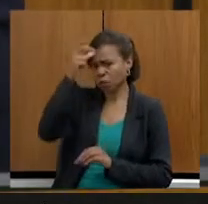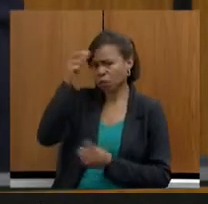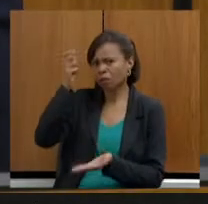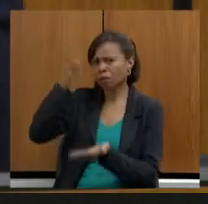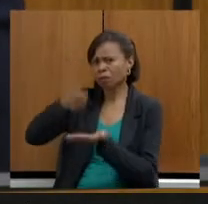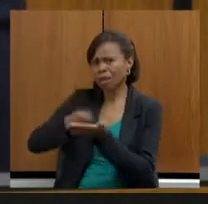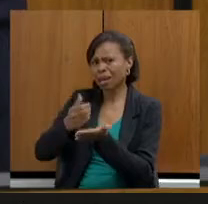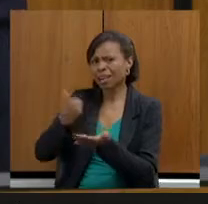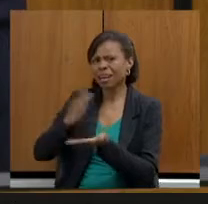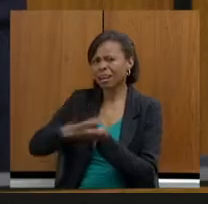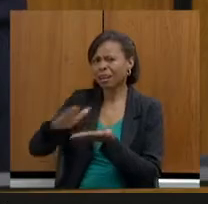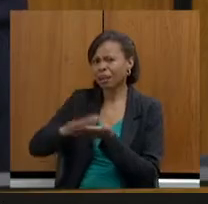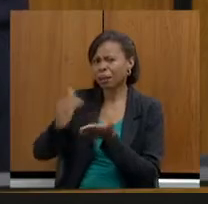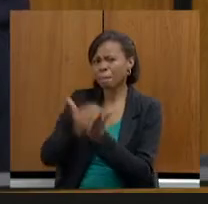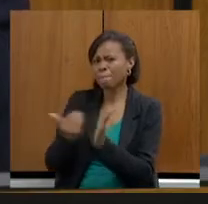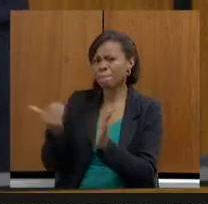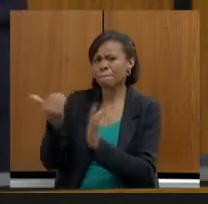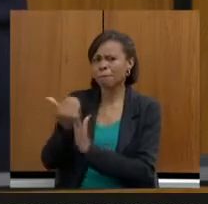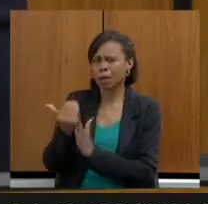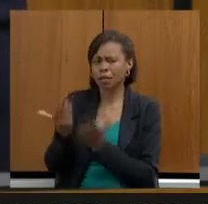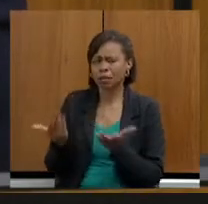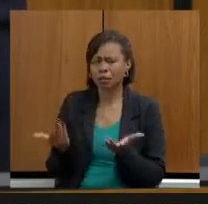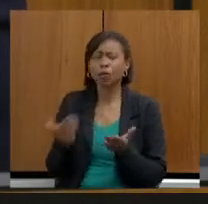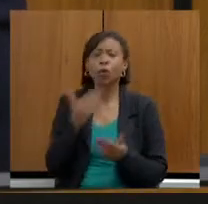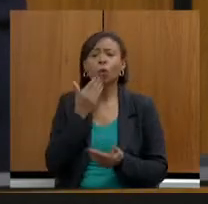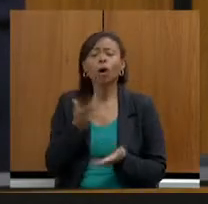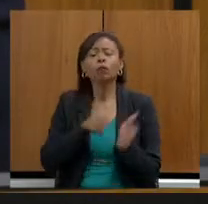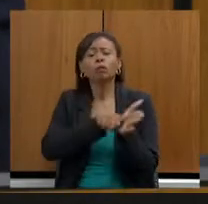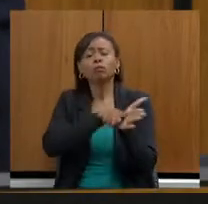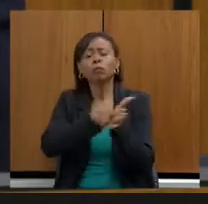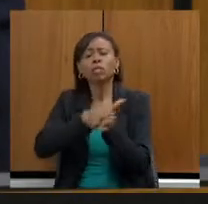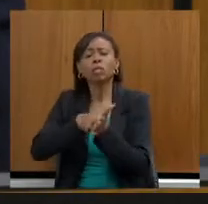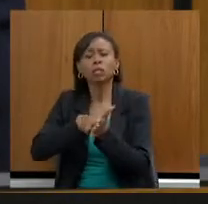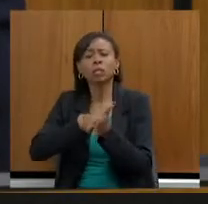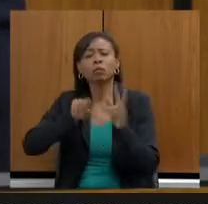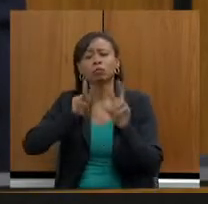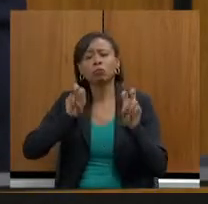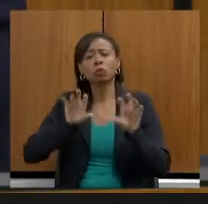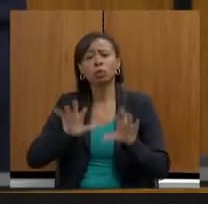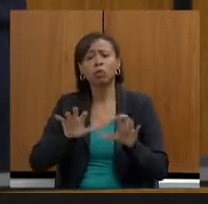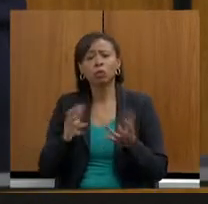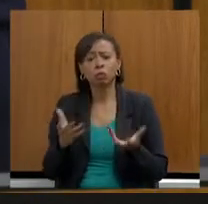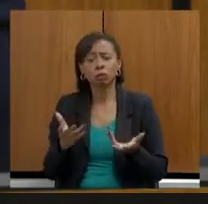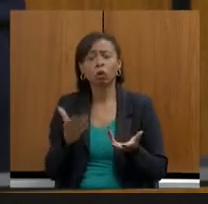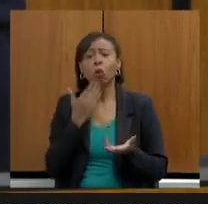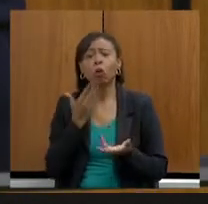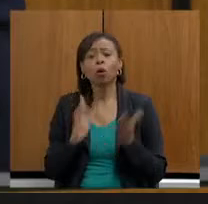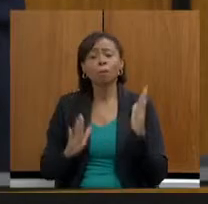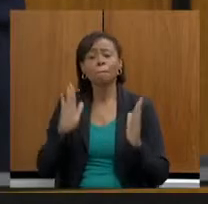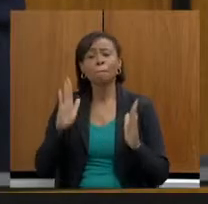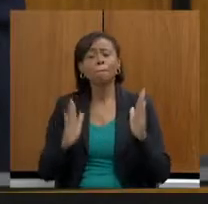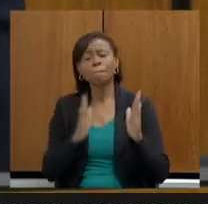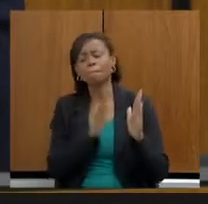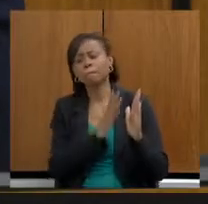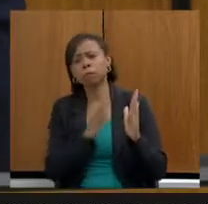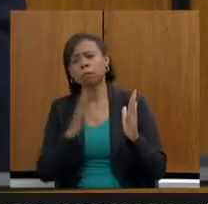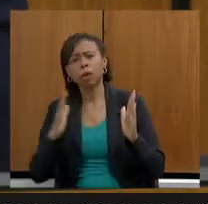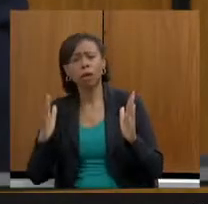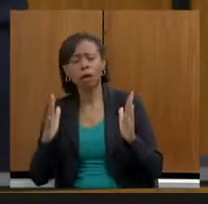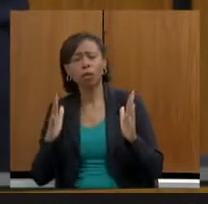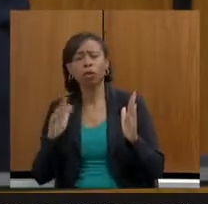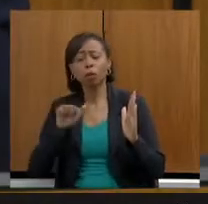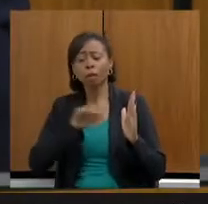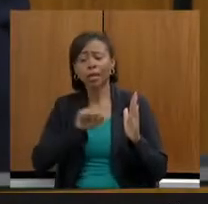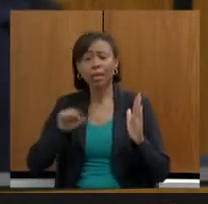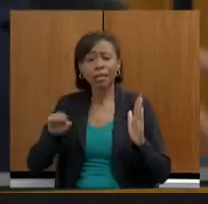o mesmo resultado quais estudos foram feitos nesse sentido qual o prazo para